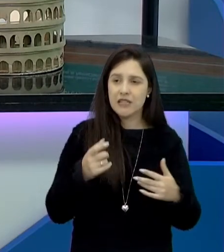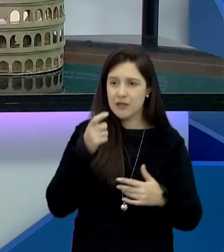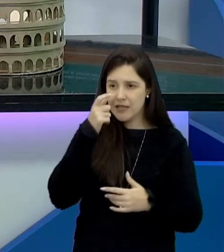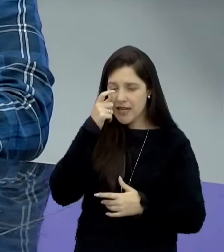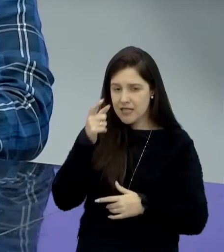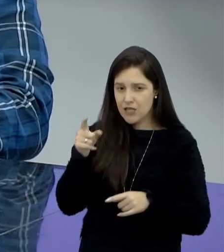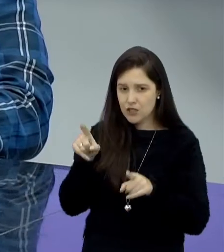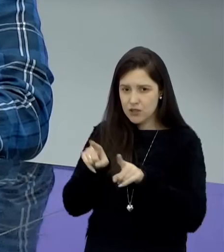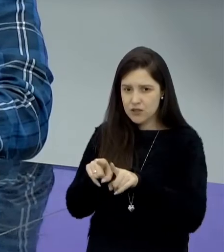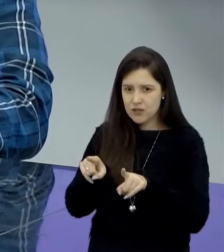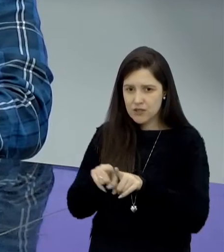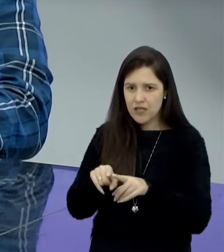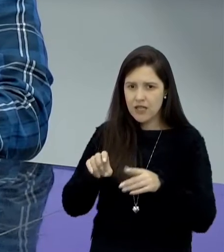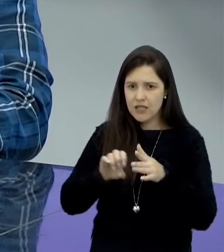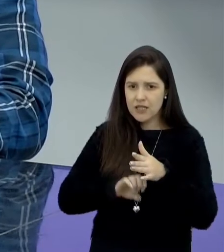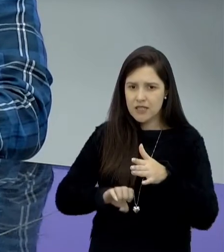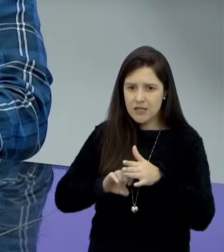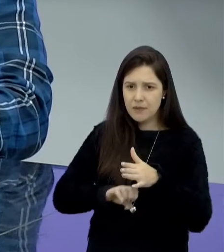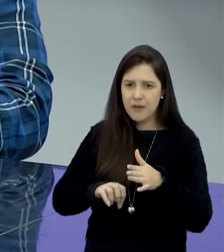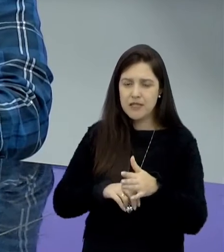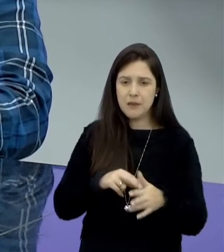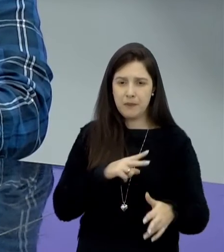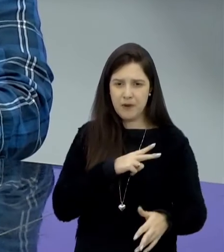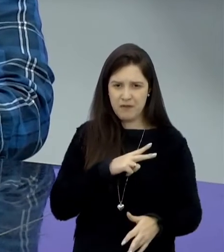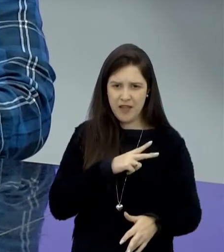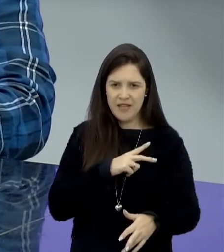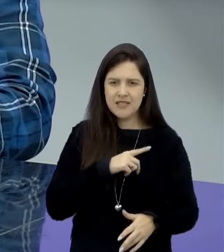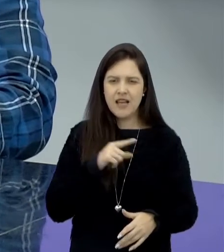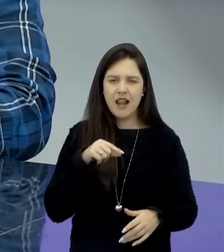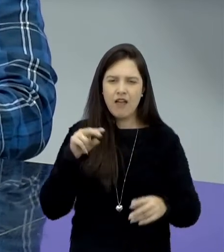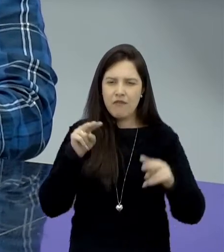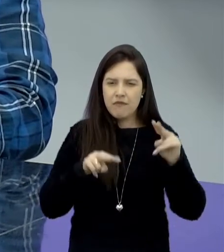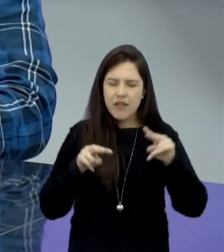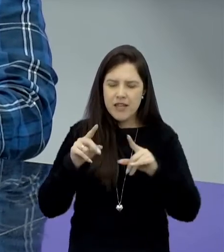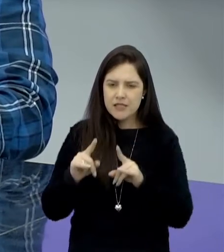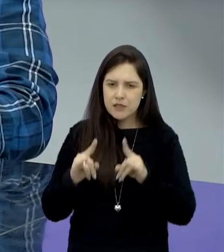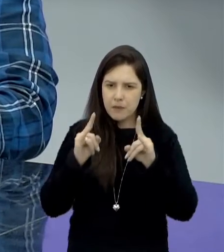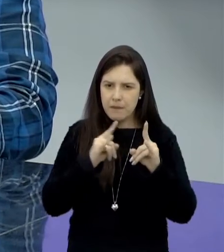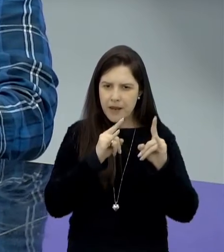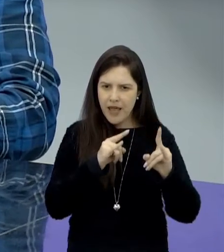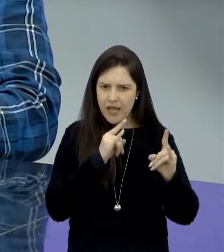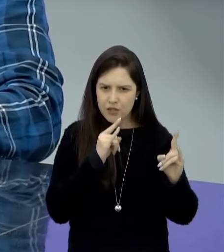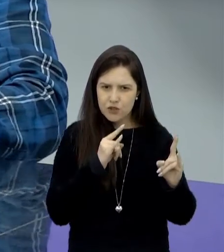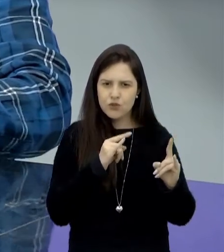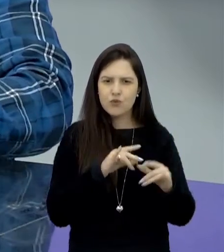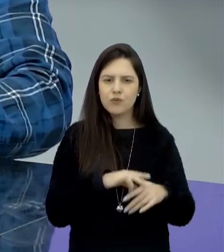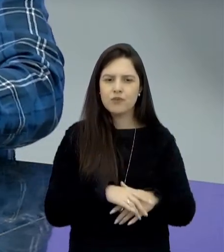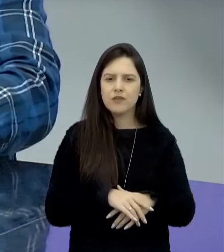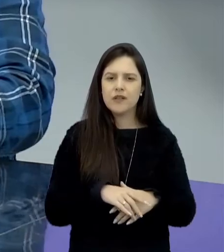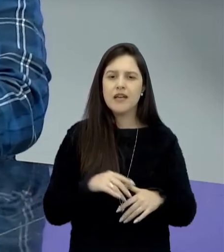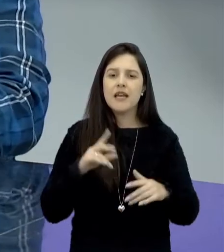também é que empresas privadas, às vezes, elas obtêm esses prédios e